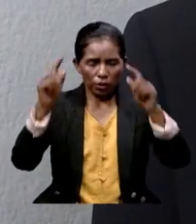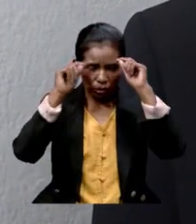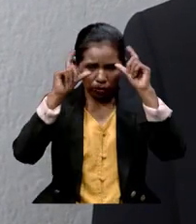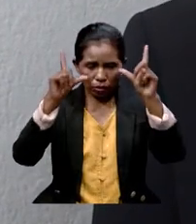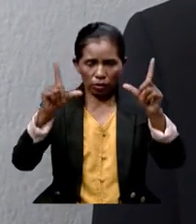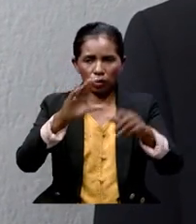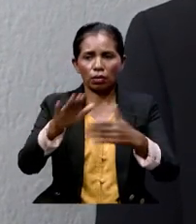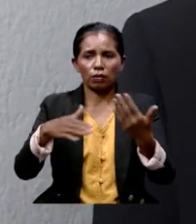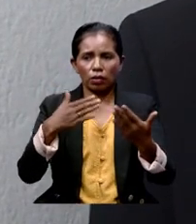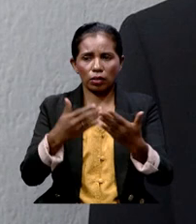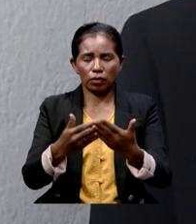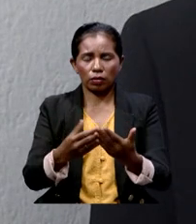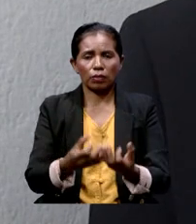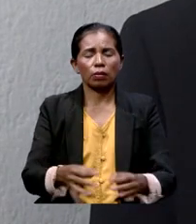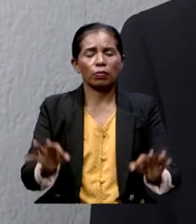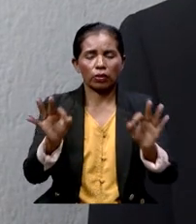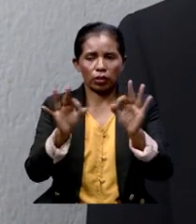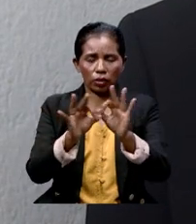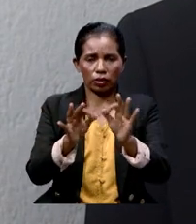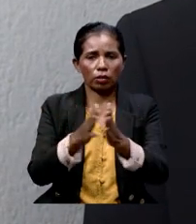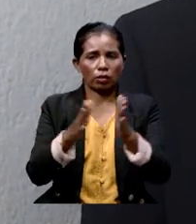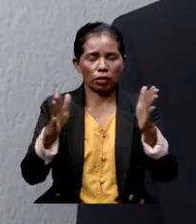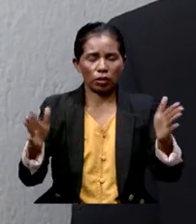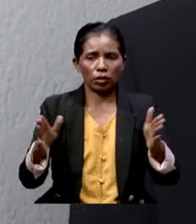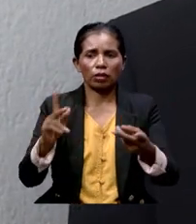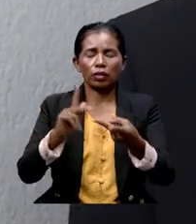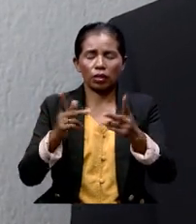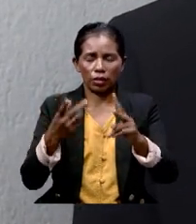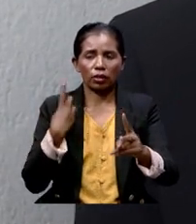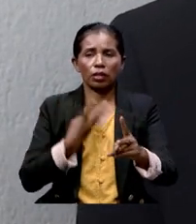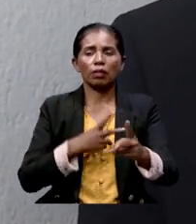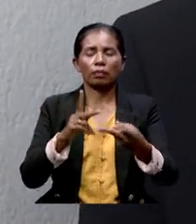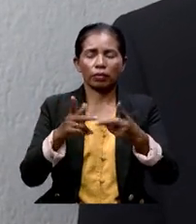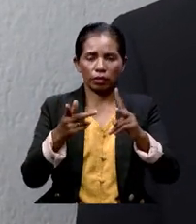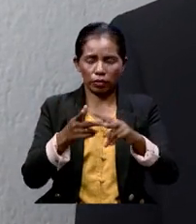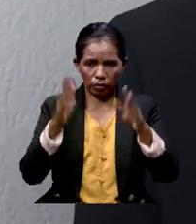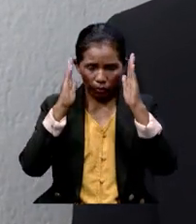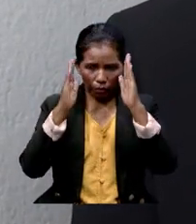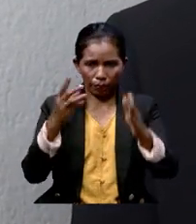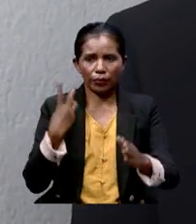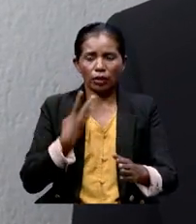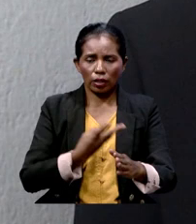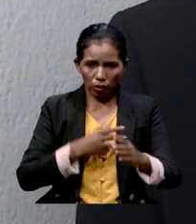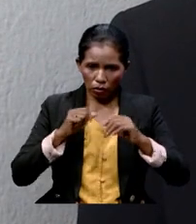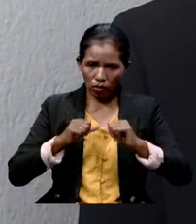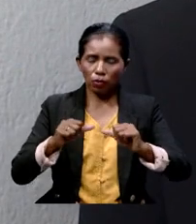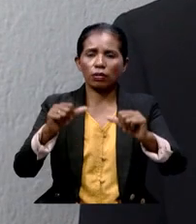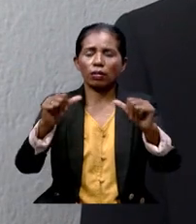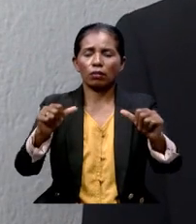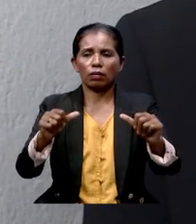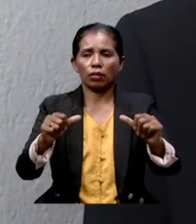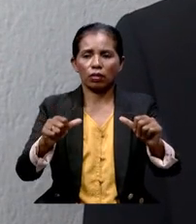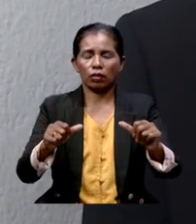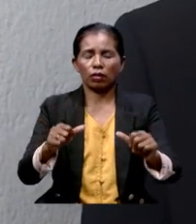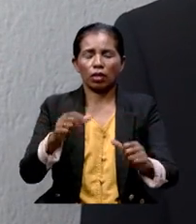uma das grandes prioridades da nossa parceria estratégica. E, portanto, nós vamos continuar a investir na